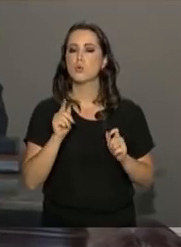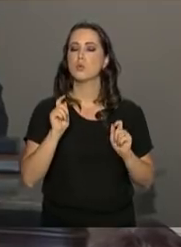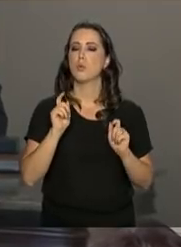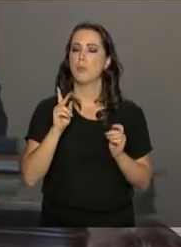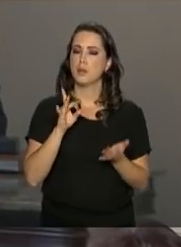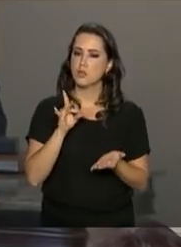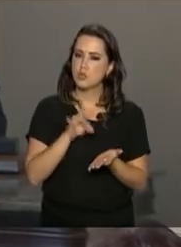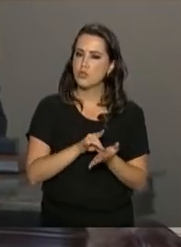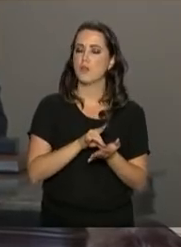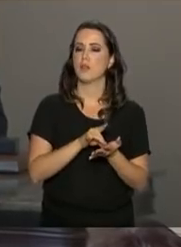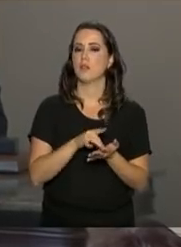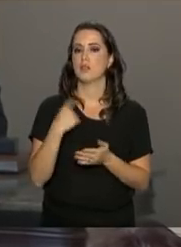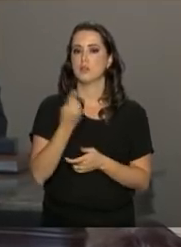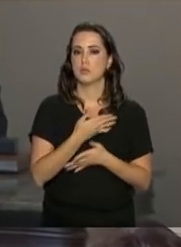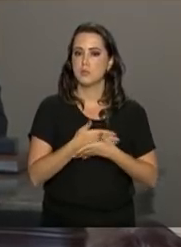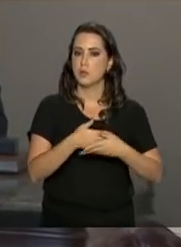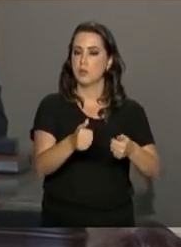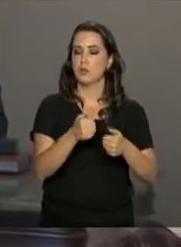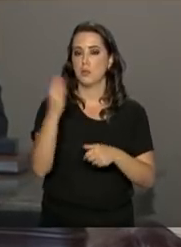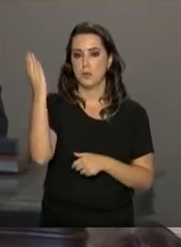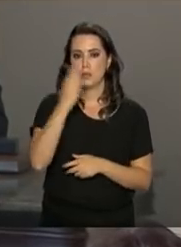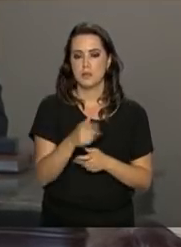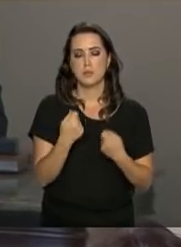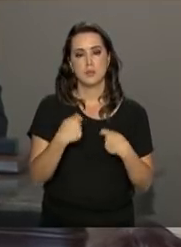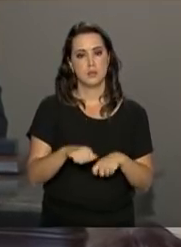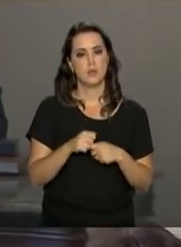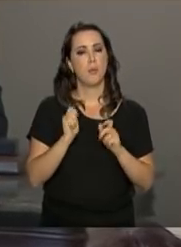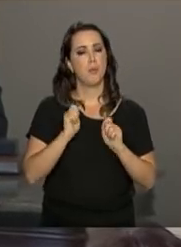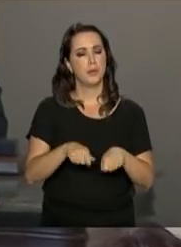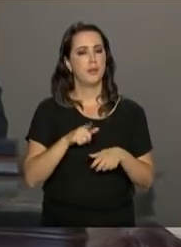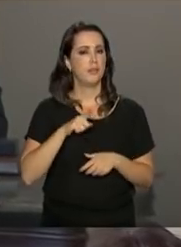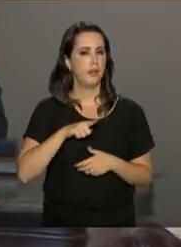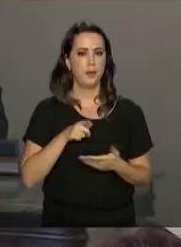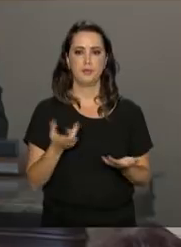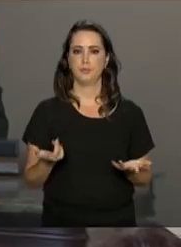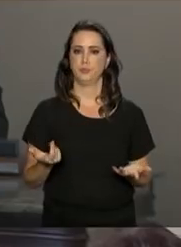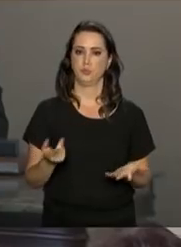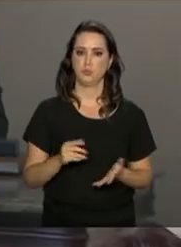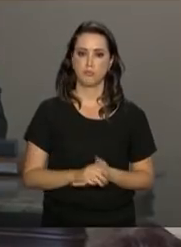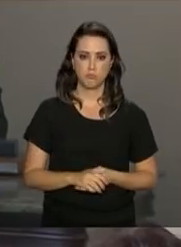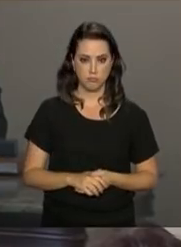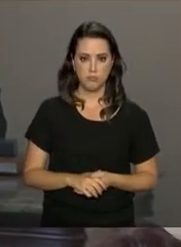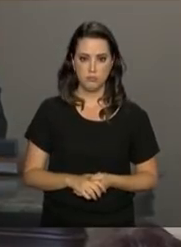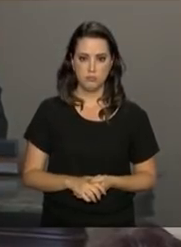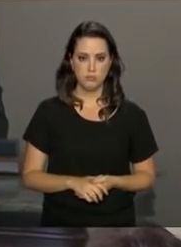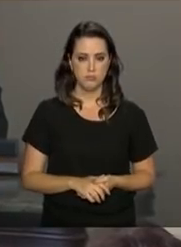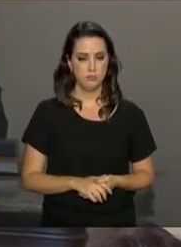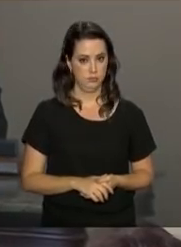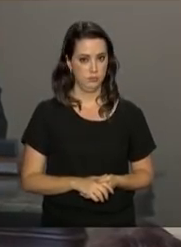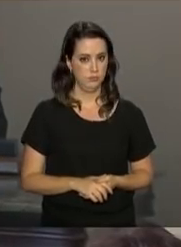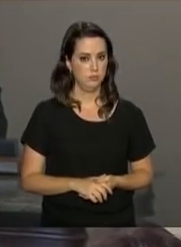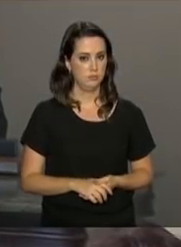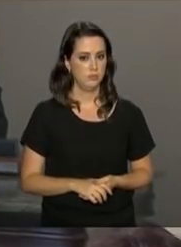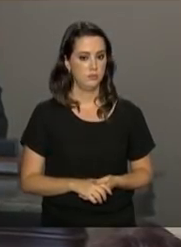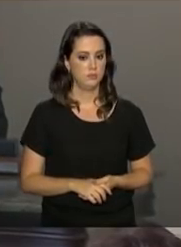ocuparmos lugar de destaque que o Brasil merece pelas suas potencialidades